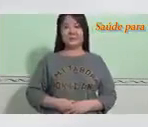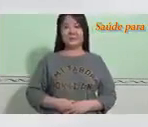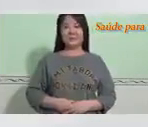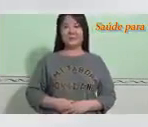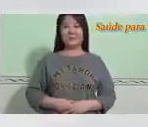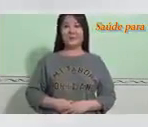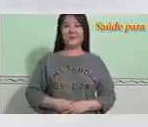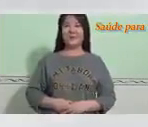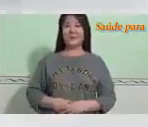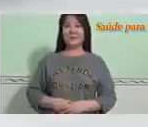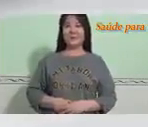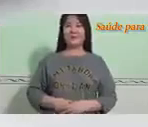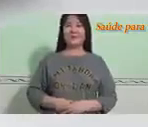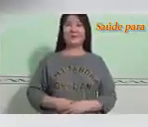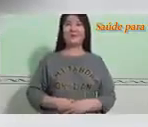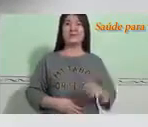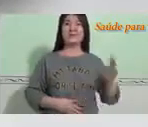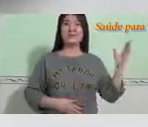SAMPREQUADORE, acento agudo,